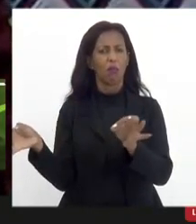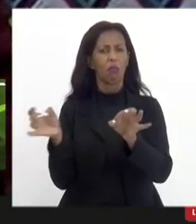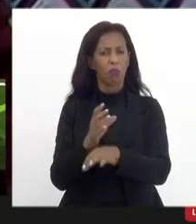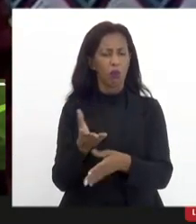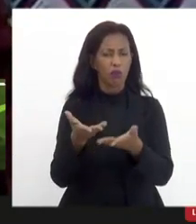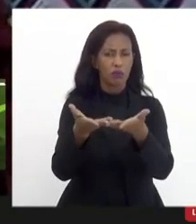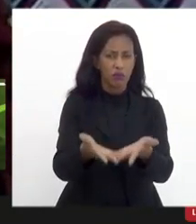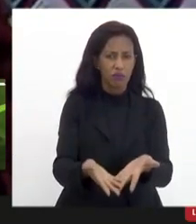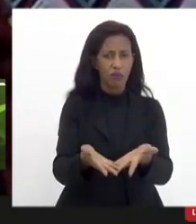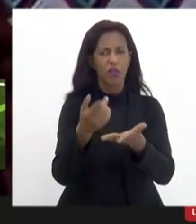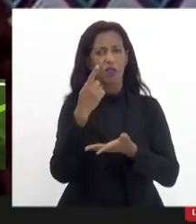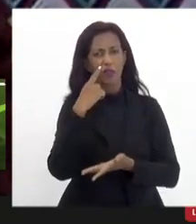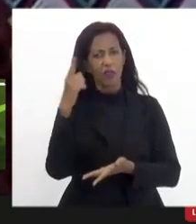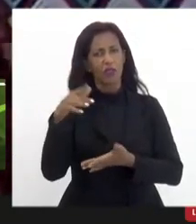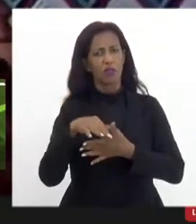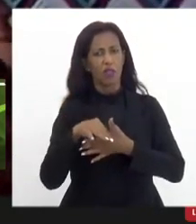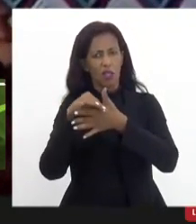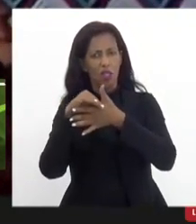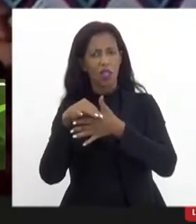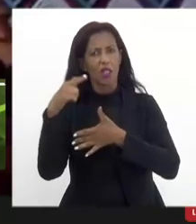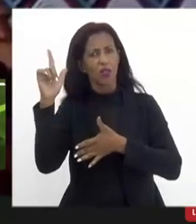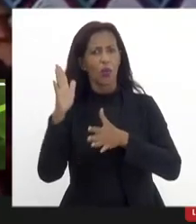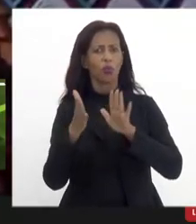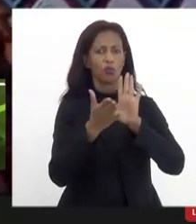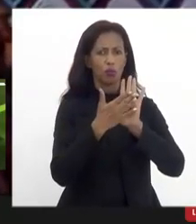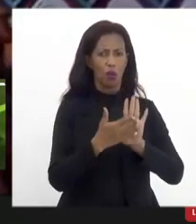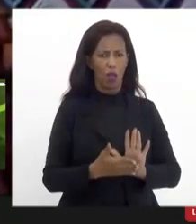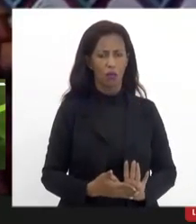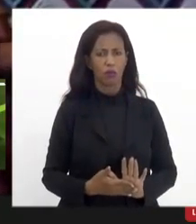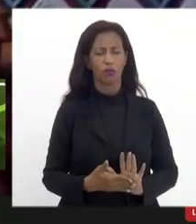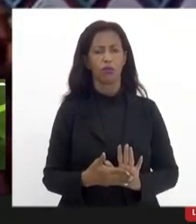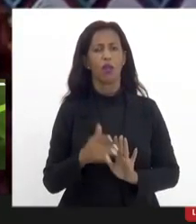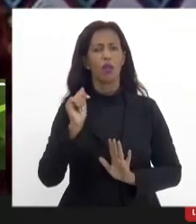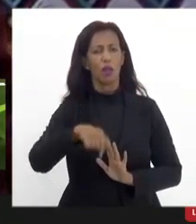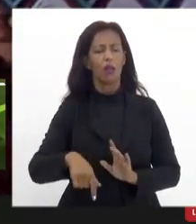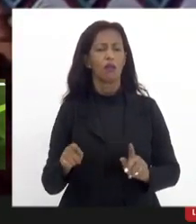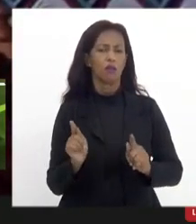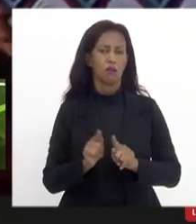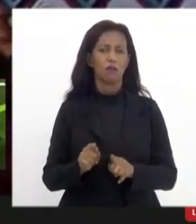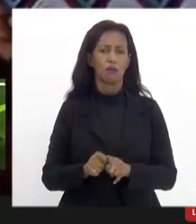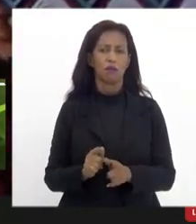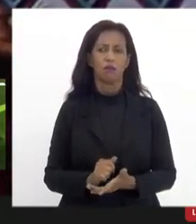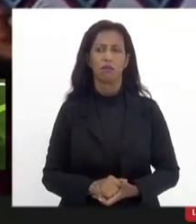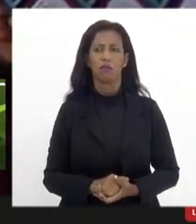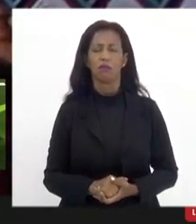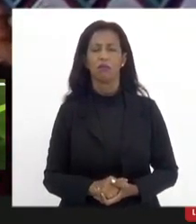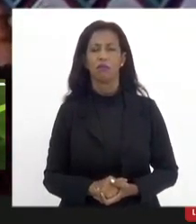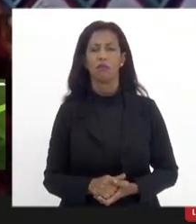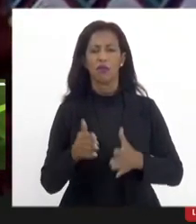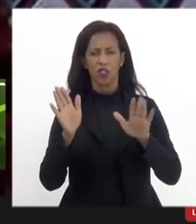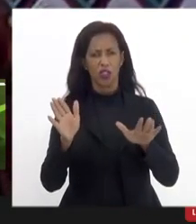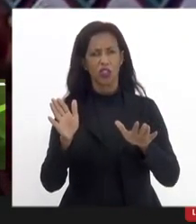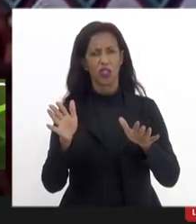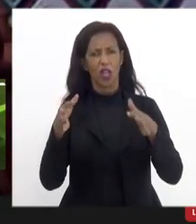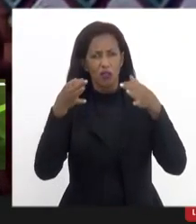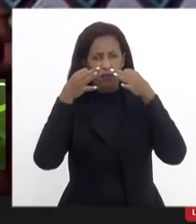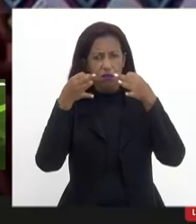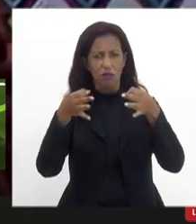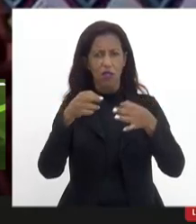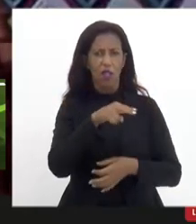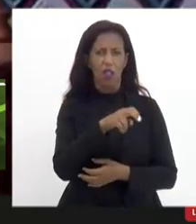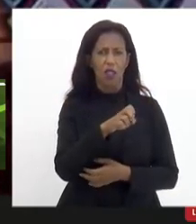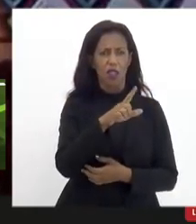disposição. Veja que tem representação de outros mandatos aqui também. Então, já chamo a atenção aí do